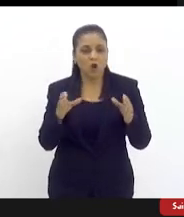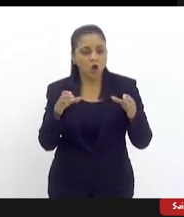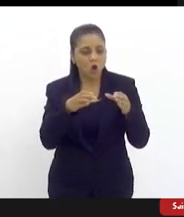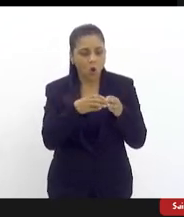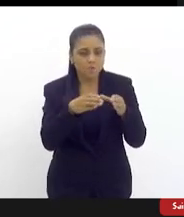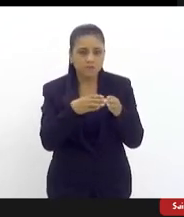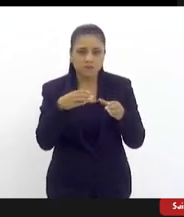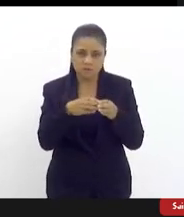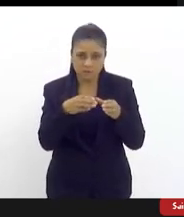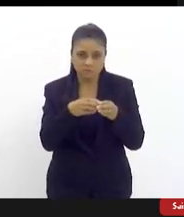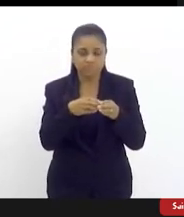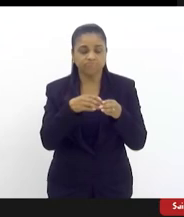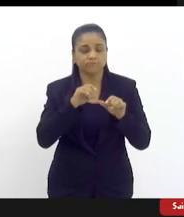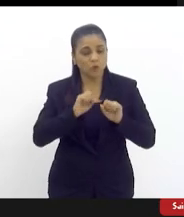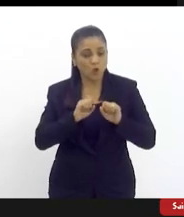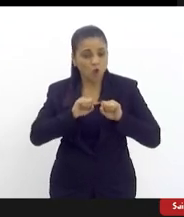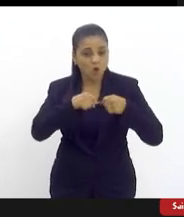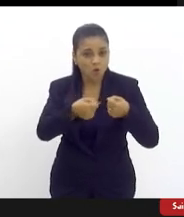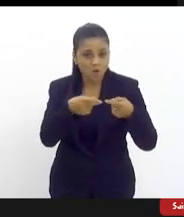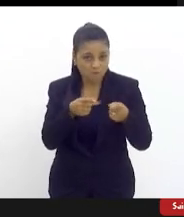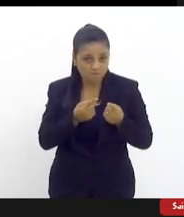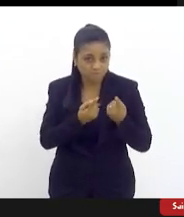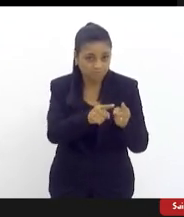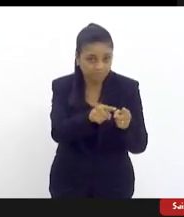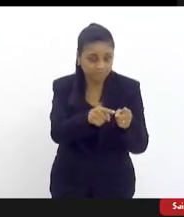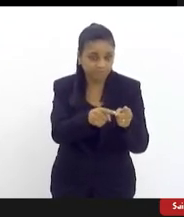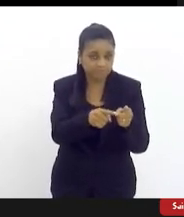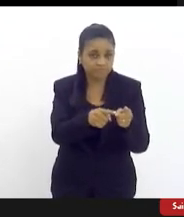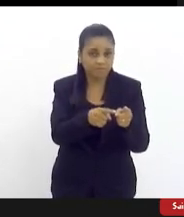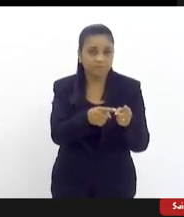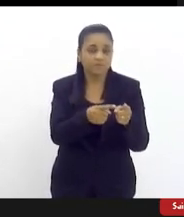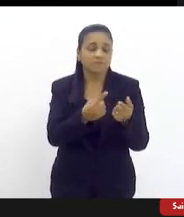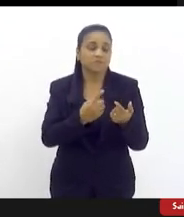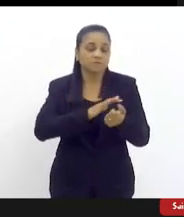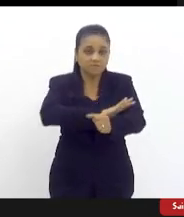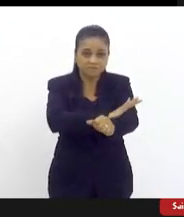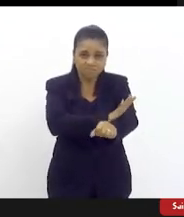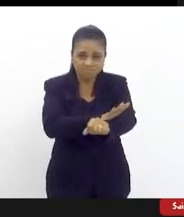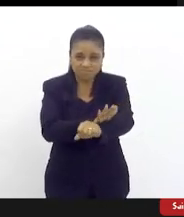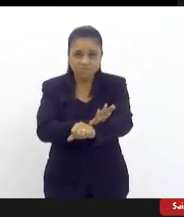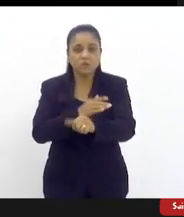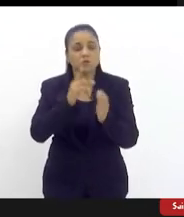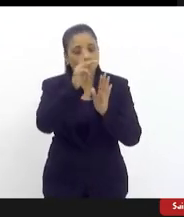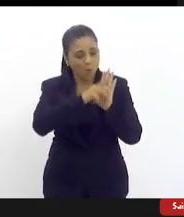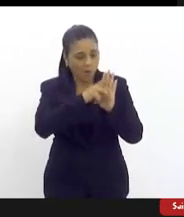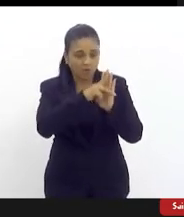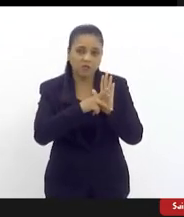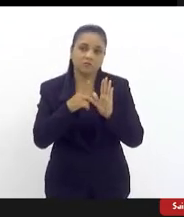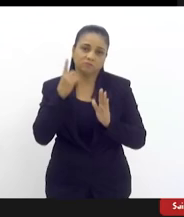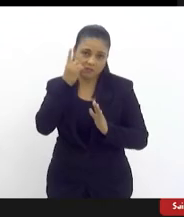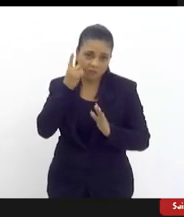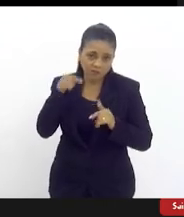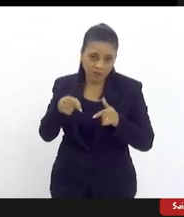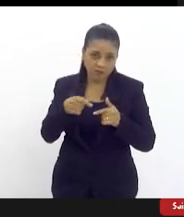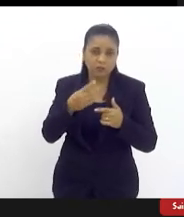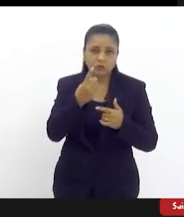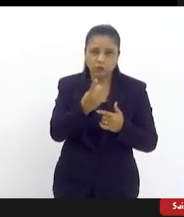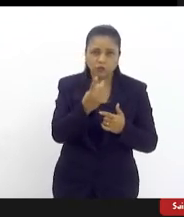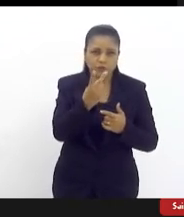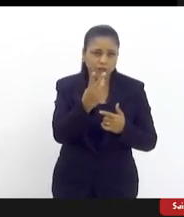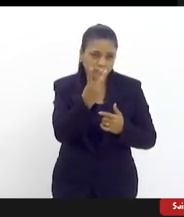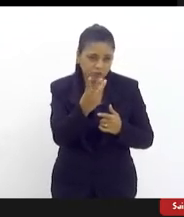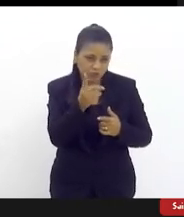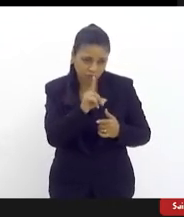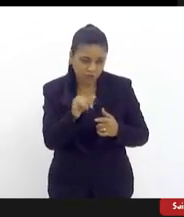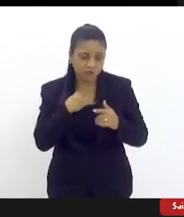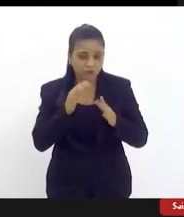às Discriminações, fizemos com que o projeto da colega avançasse o quanto antes. Assim que ele chegou, em 2, 3 dias, nós já tínhamos